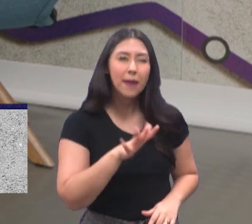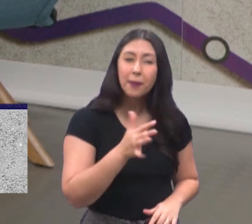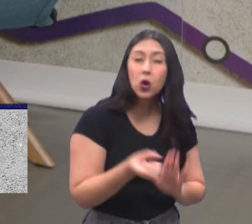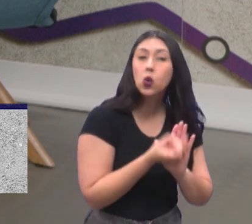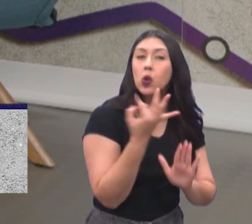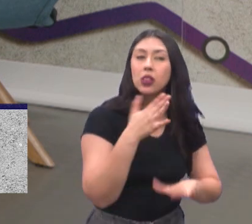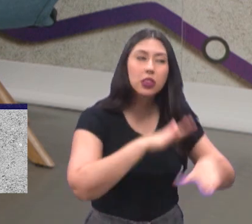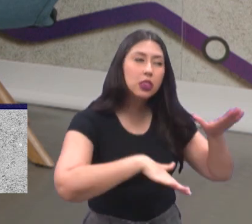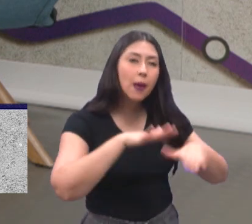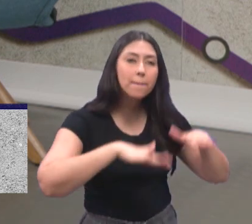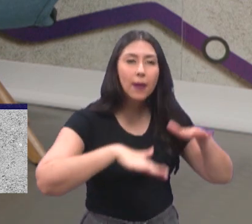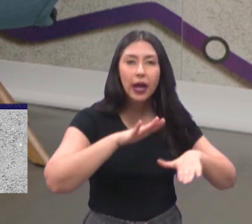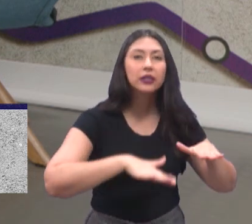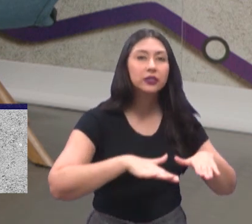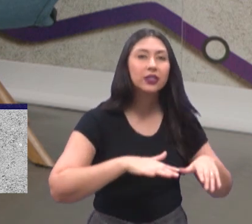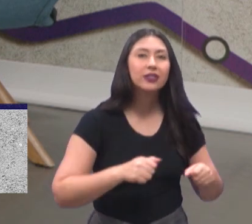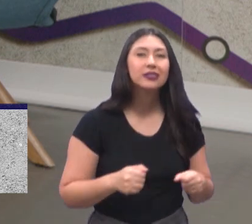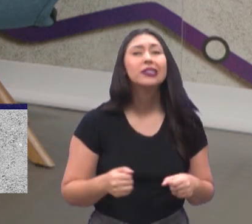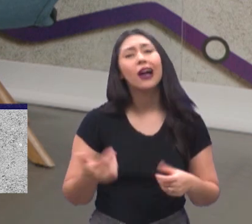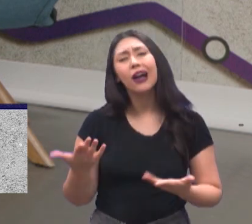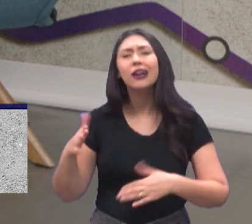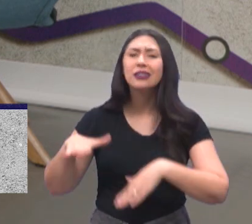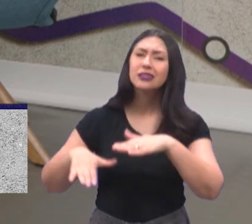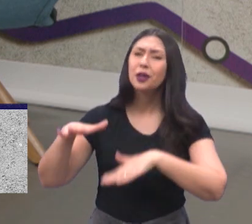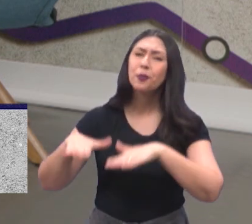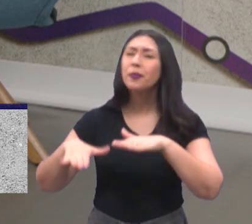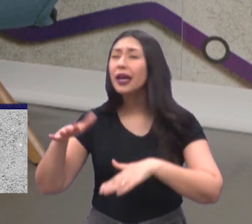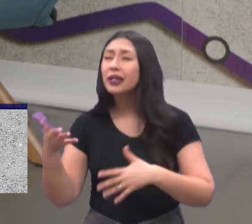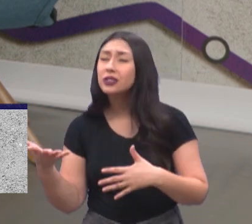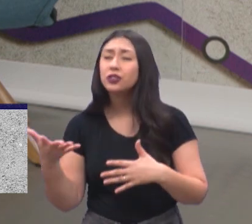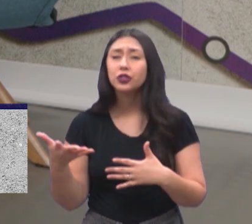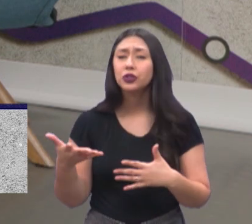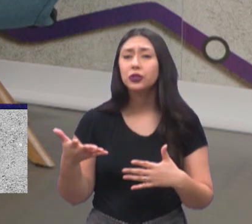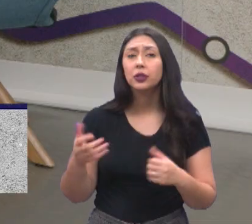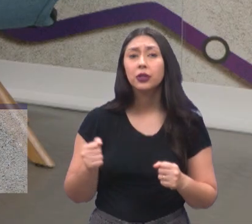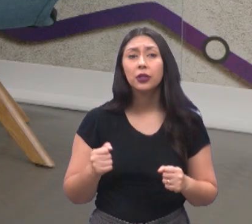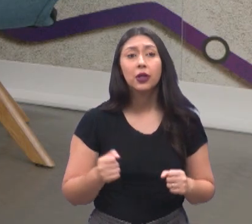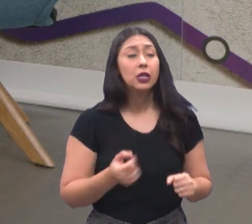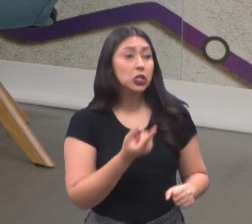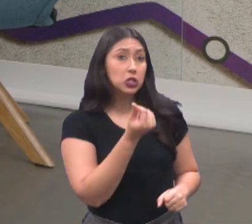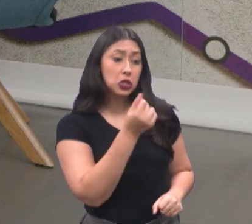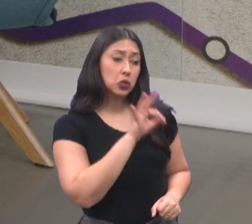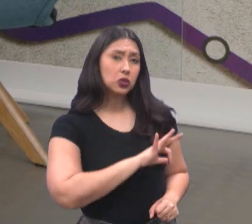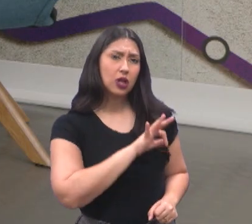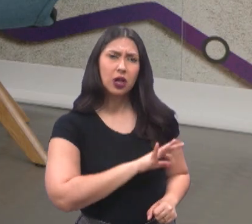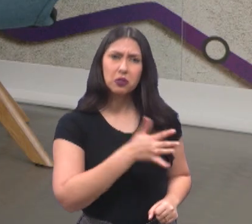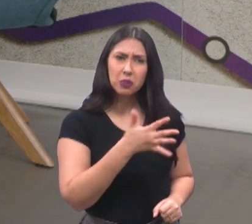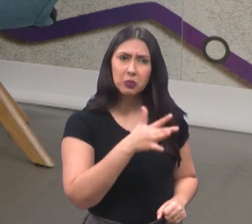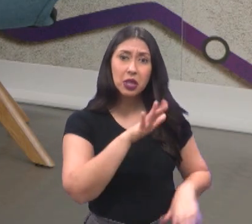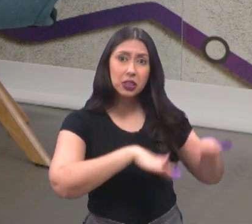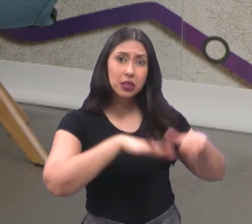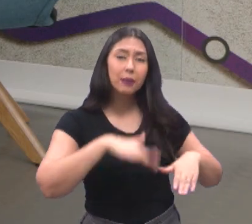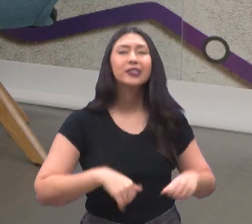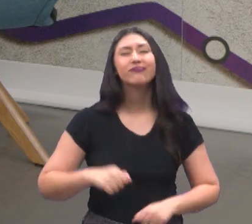depende muito do que a pessoa vai investir mesmo, né? Do que ela depende vai ter. muito do que ela quer. E de renda, de retorno, mais ou menos também, depende do